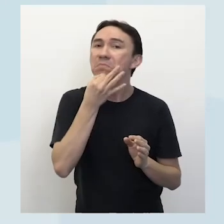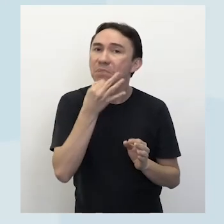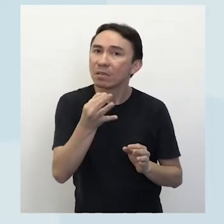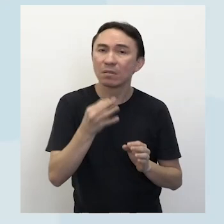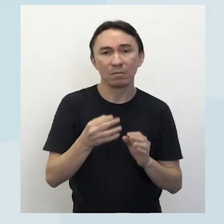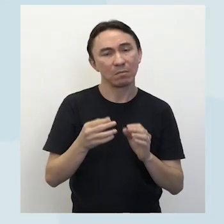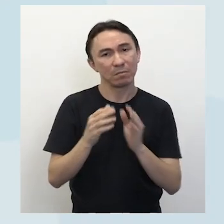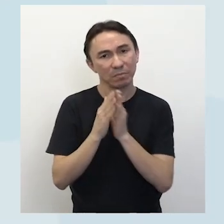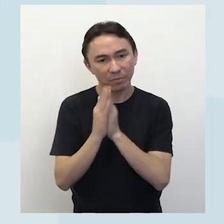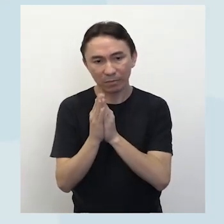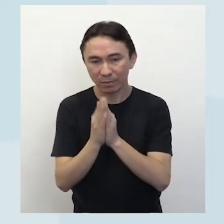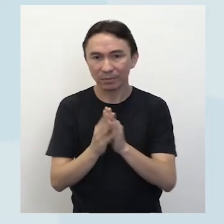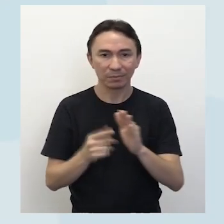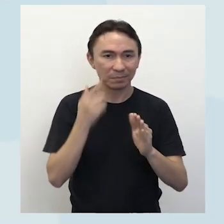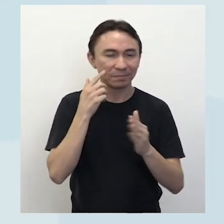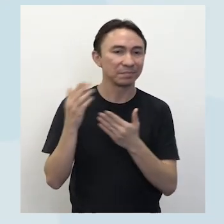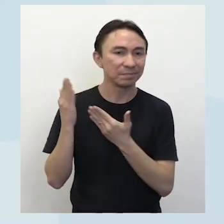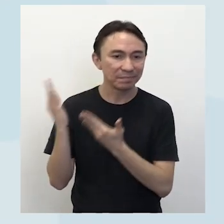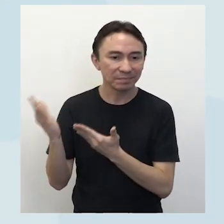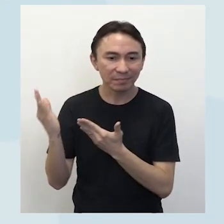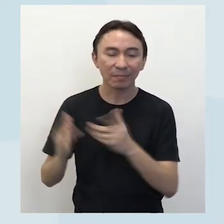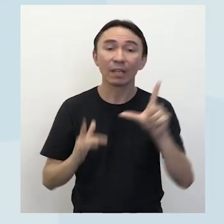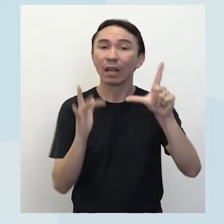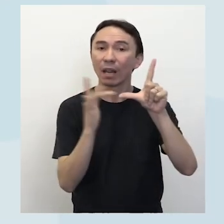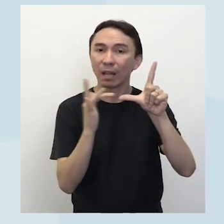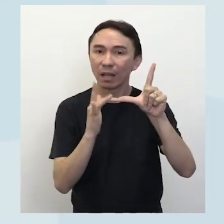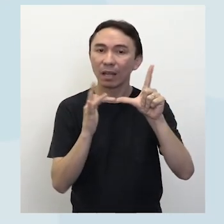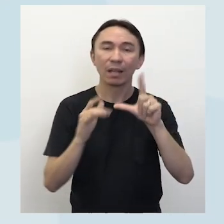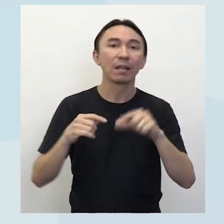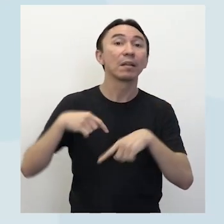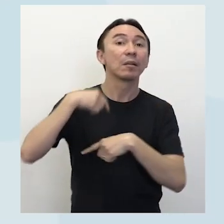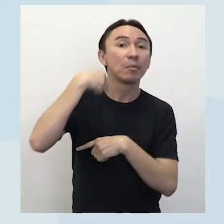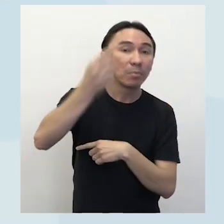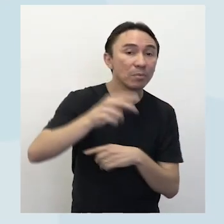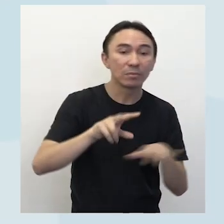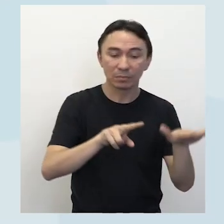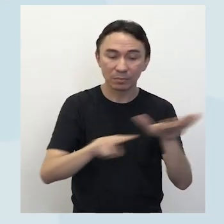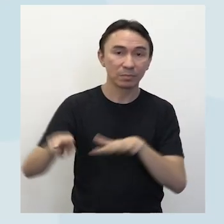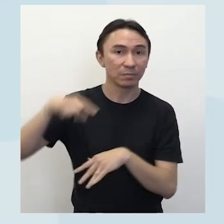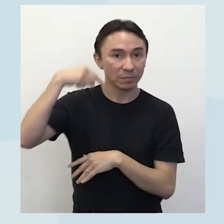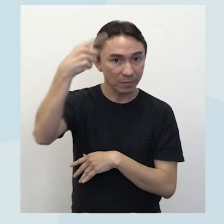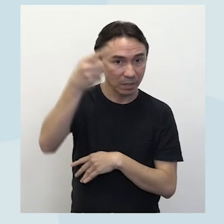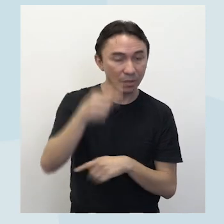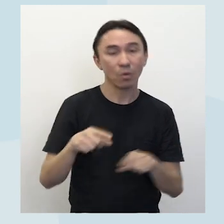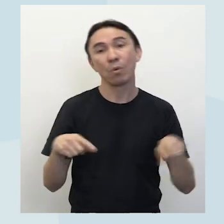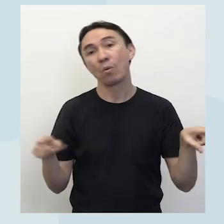Estamos aqui para vocês, a hora que vocês quiserem, desde que seja nesse horário da semana que vem ou amanhã. Muito bem.